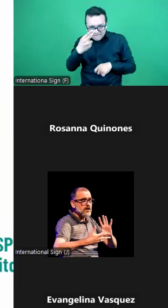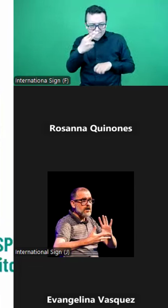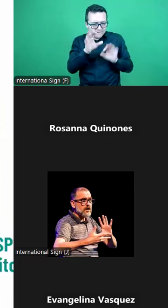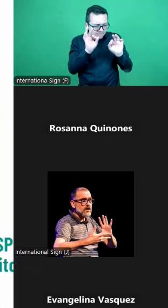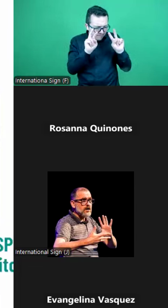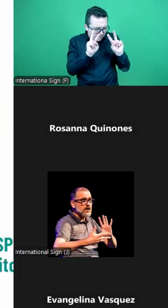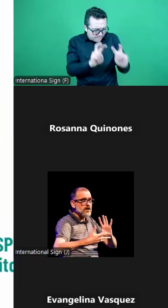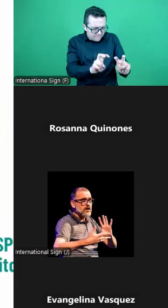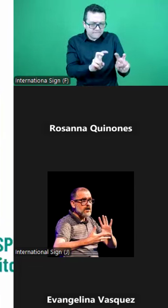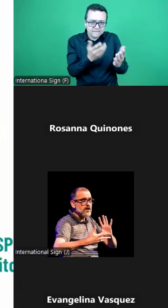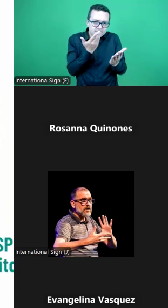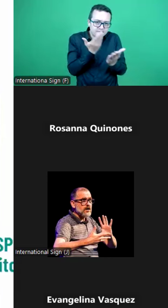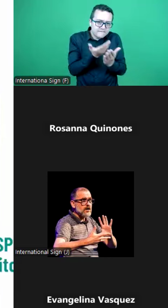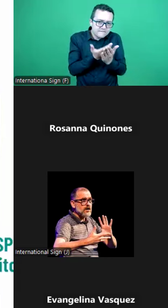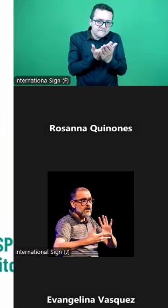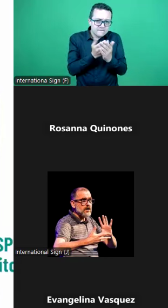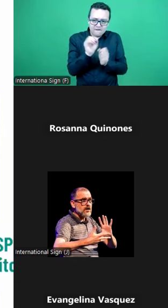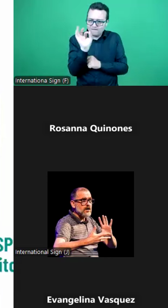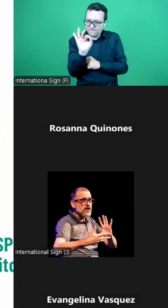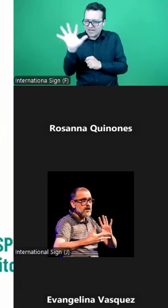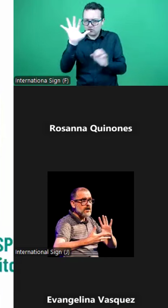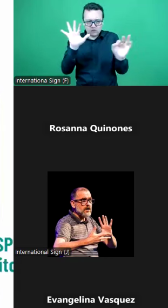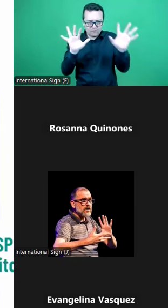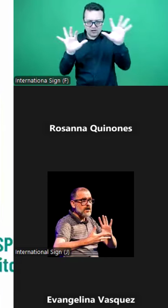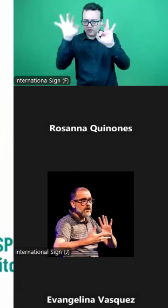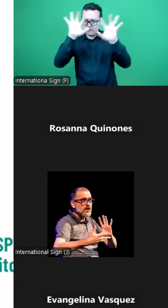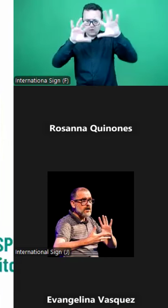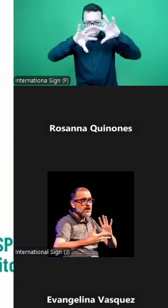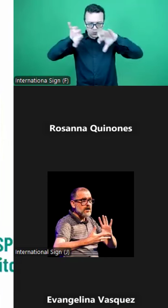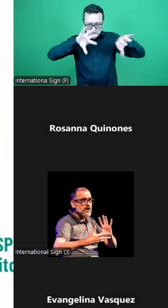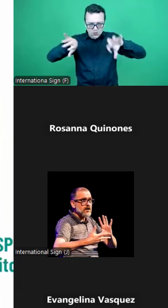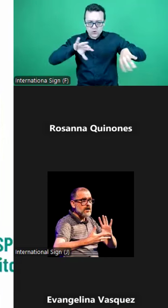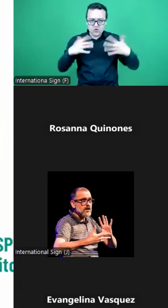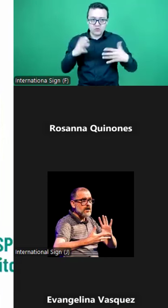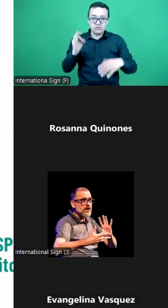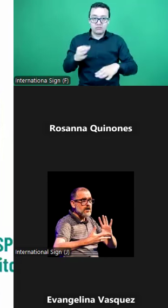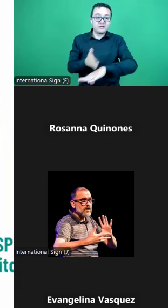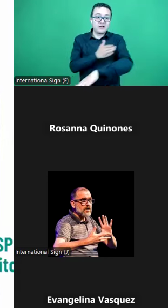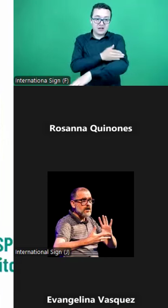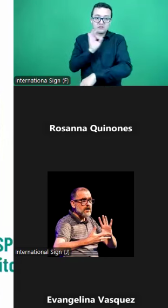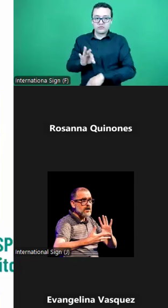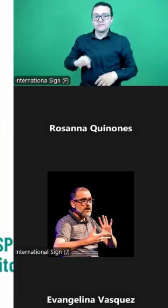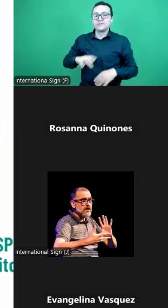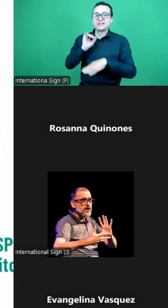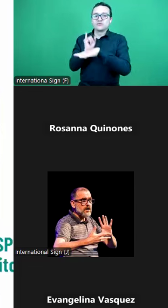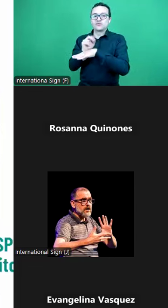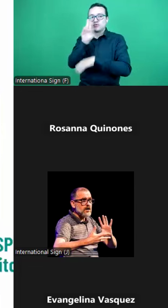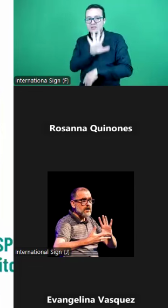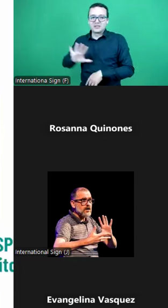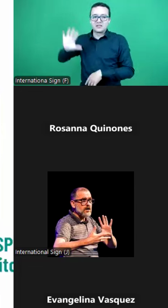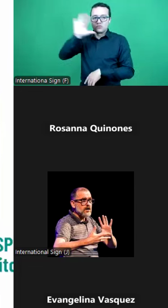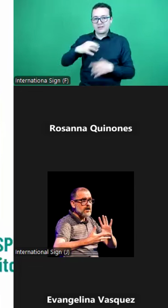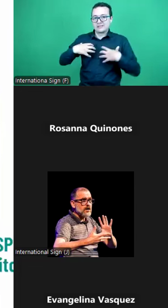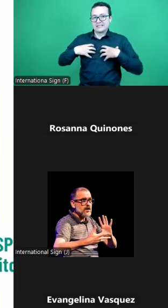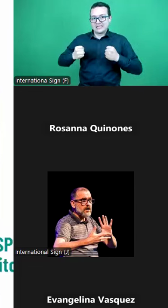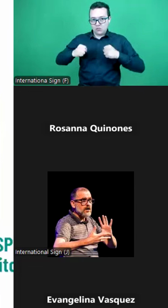2020. Até esse ano, isso era feito pelo Instituto de Saúde Pública e Pesquisa, que é o